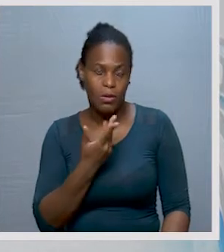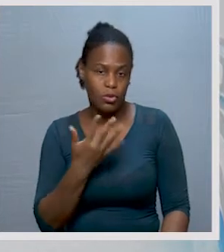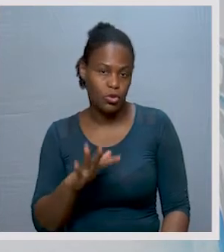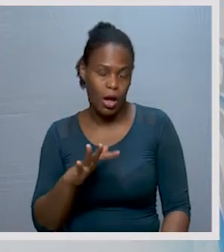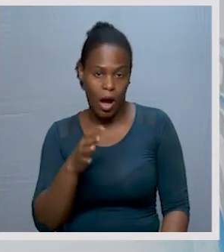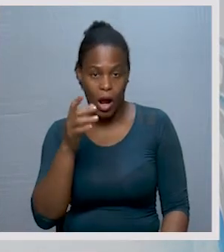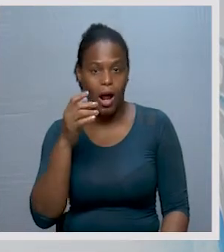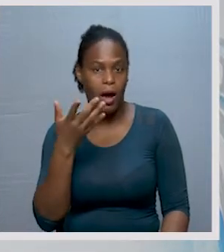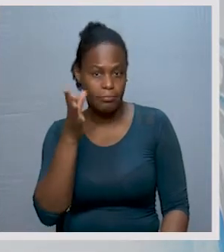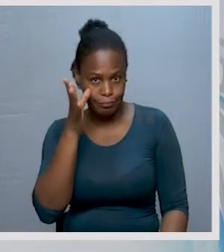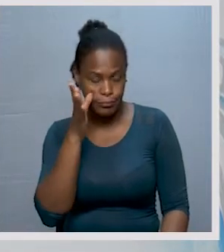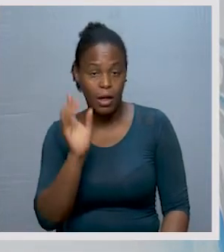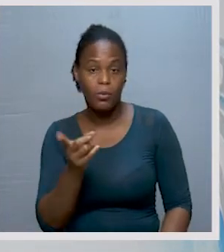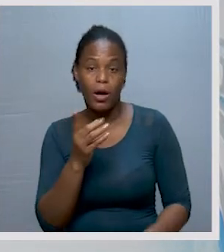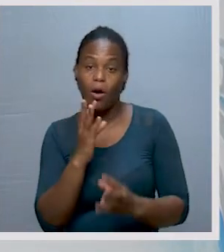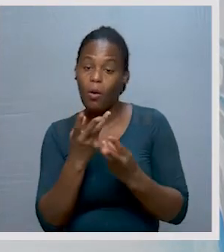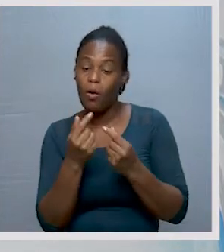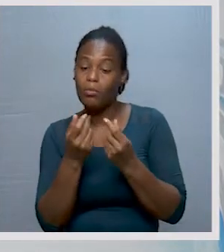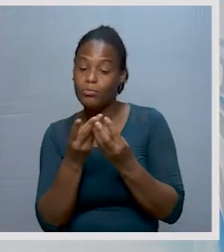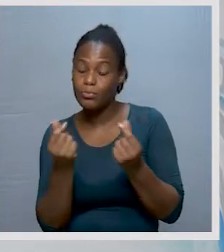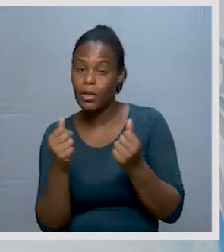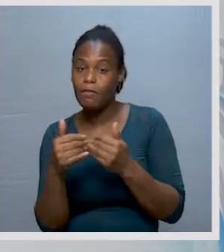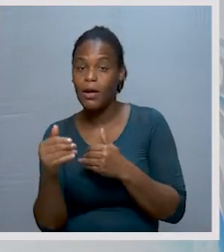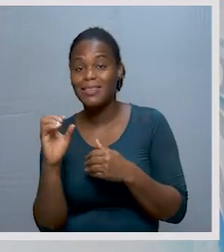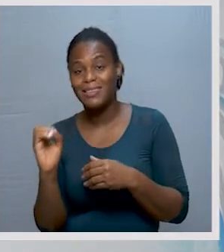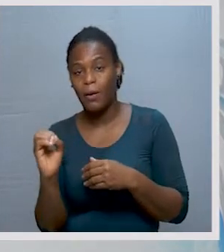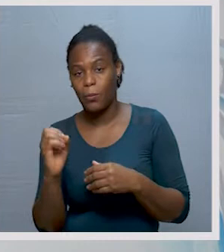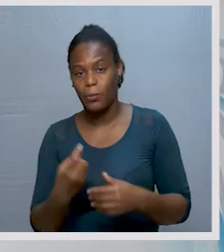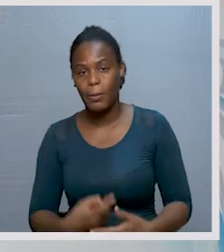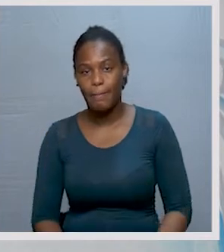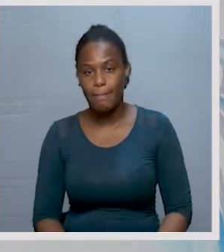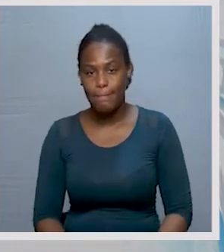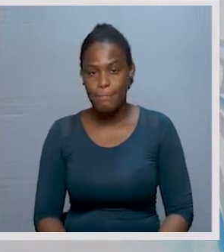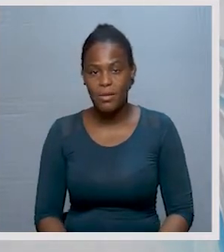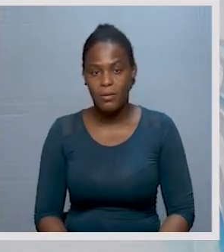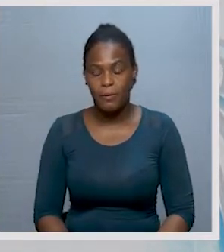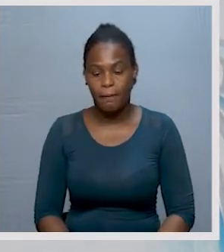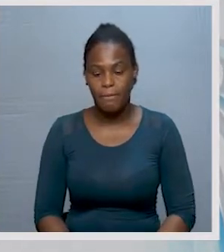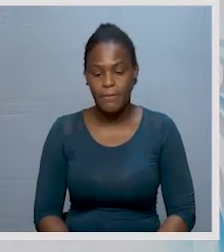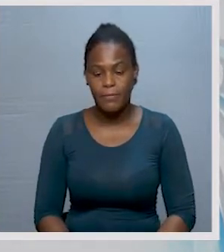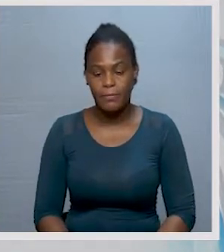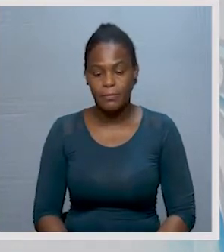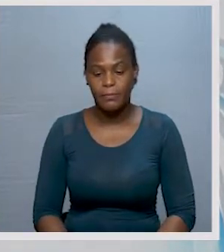estar cientes de que o resultado será 0. Entenderam? Muito bem.